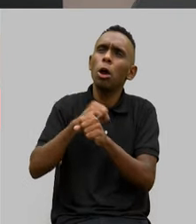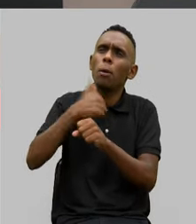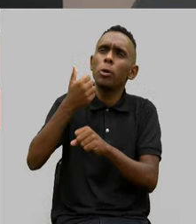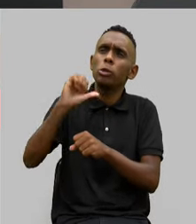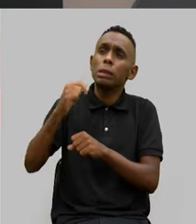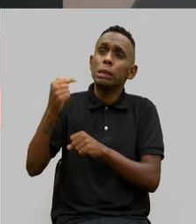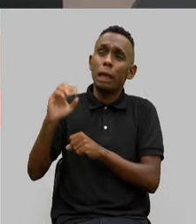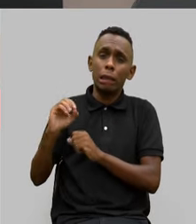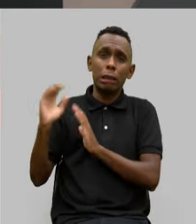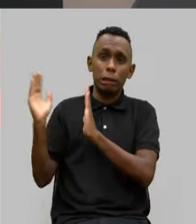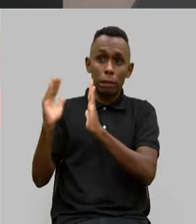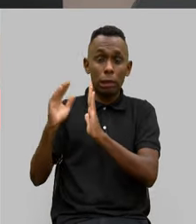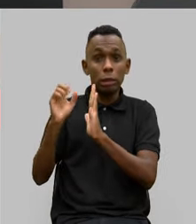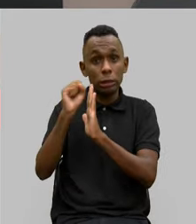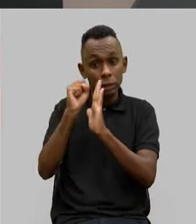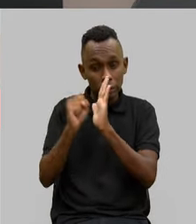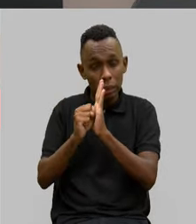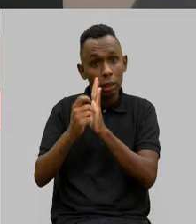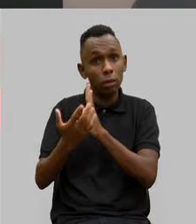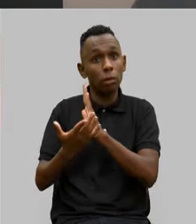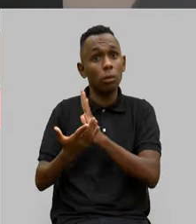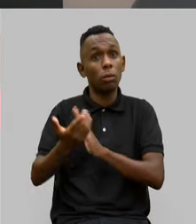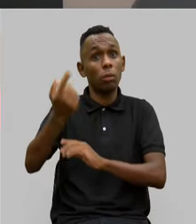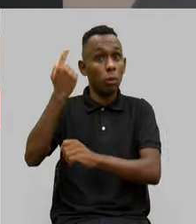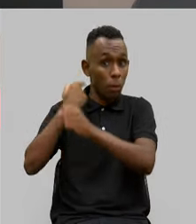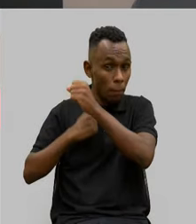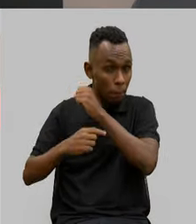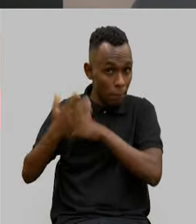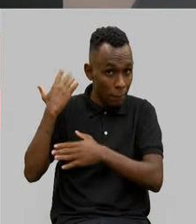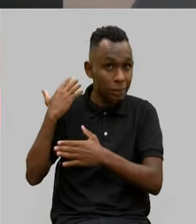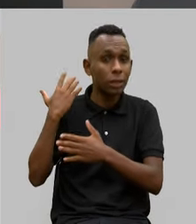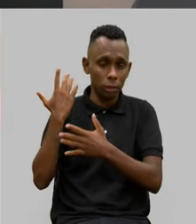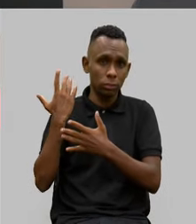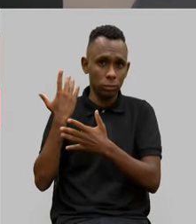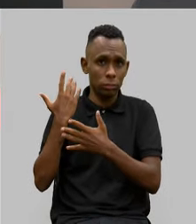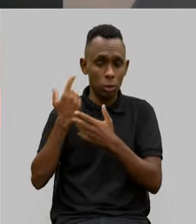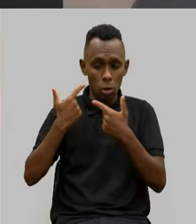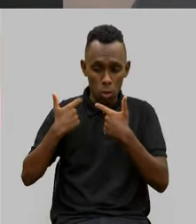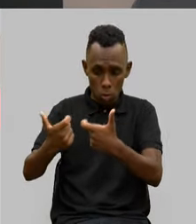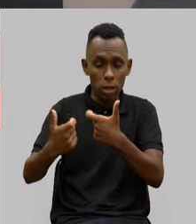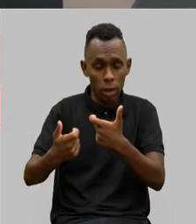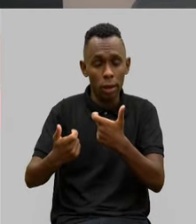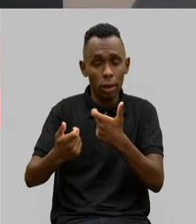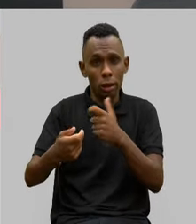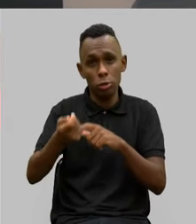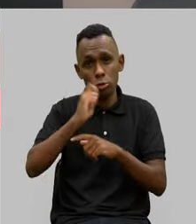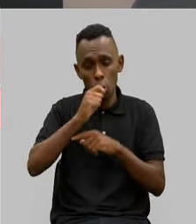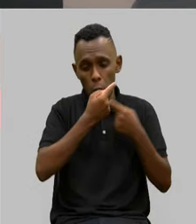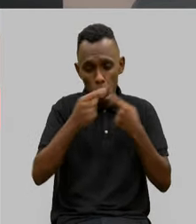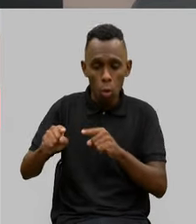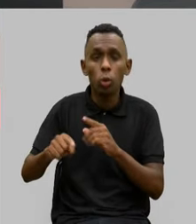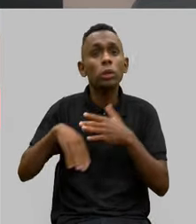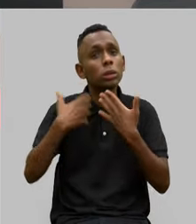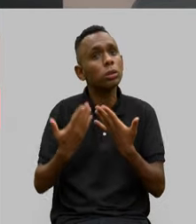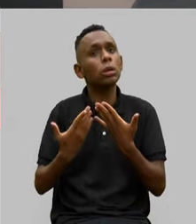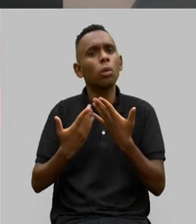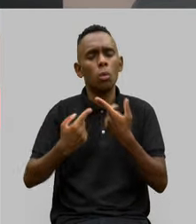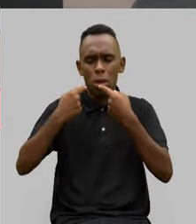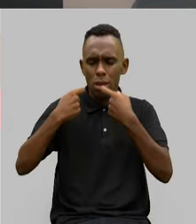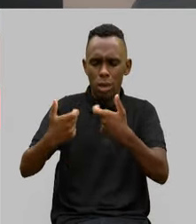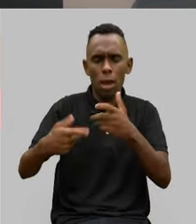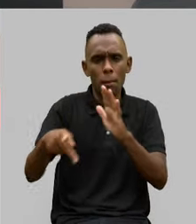do século passado uma declaração formal de guerra as drogas e a partir dessa declaração formal de guerra às